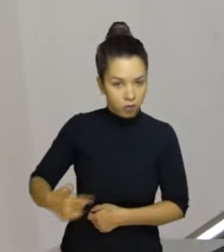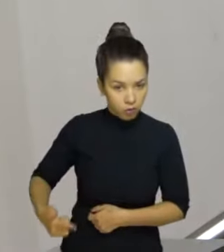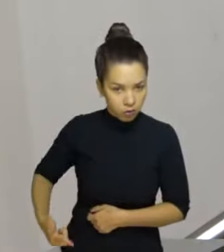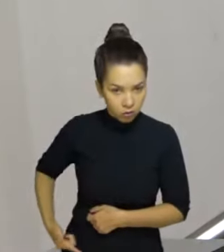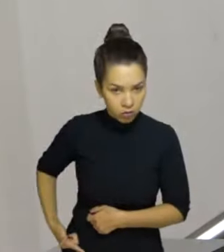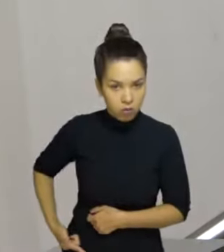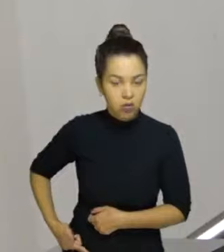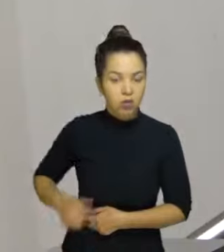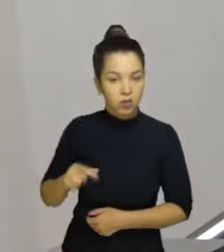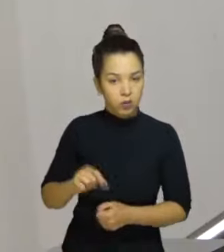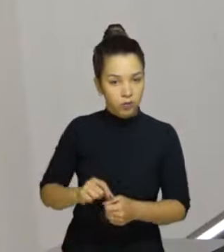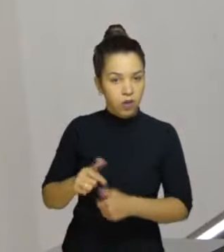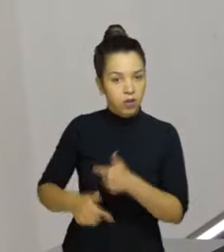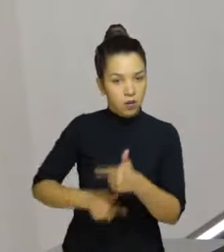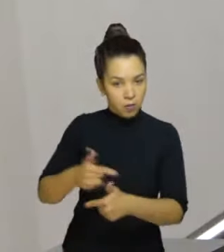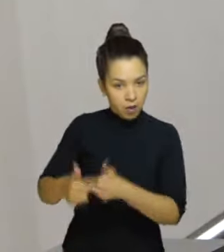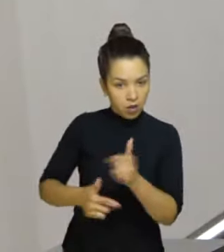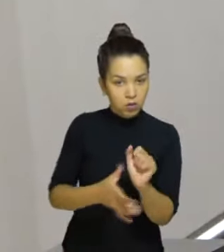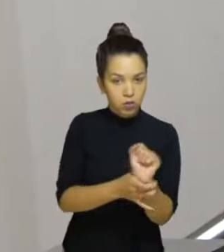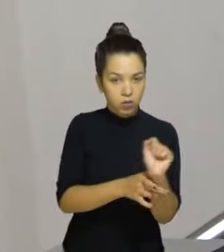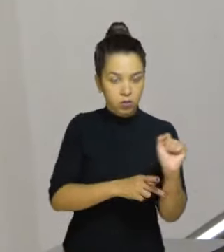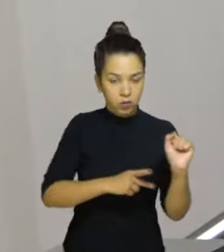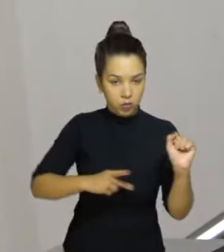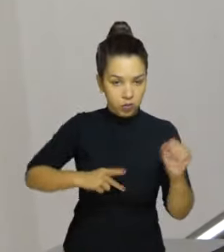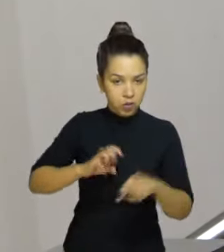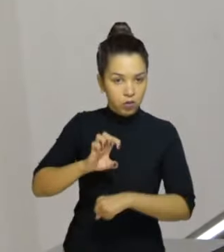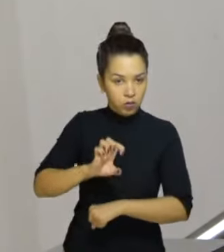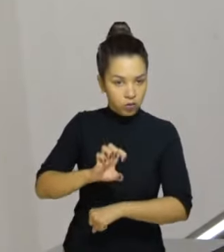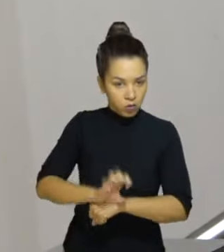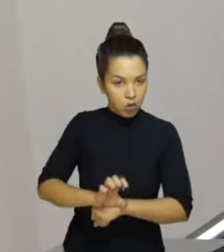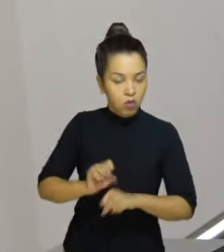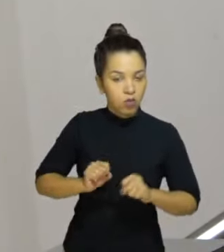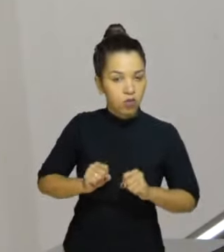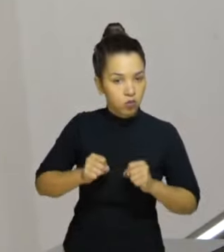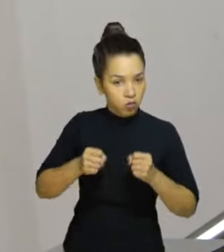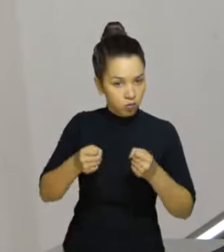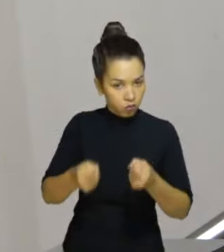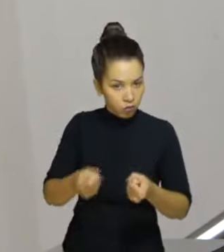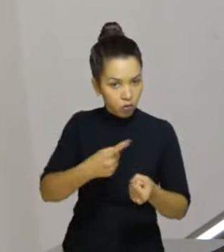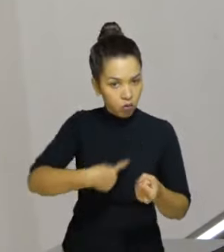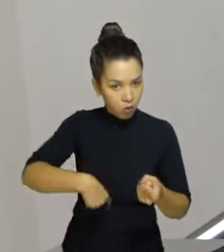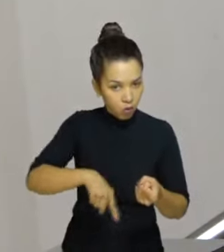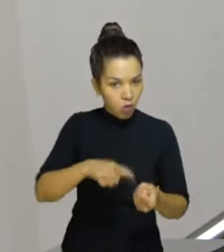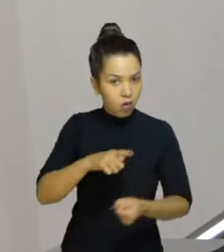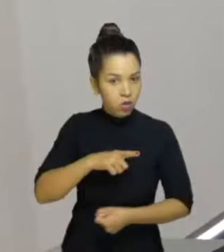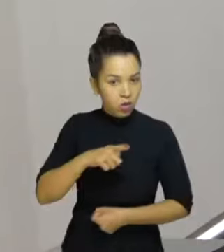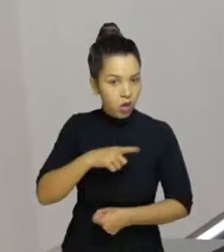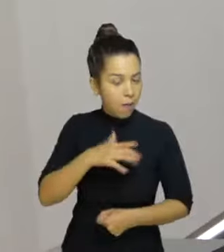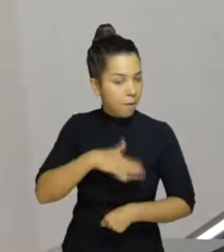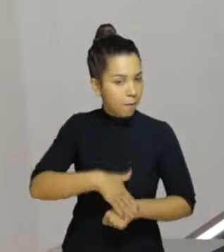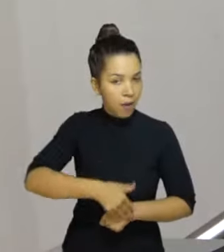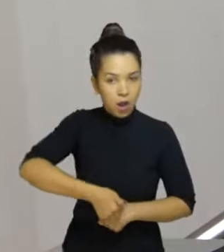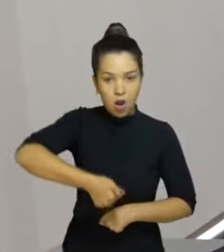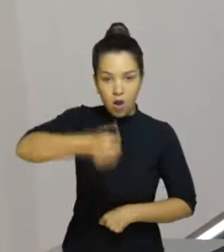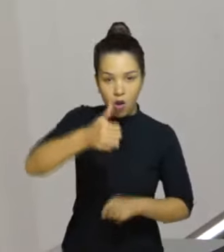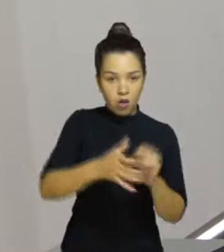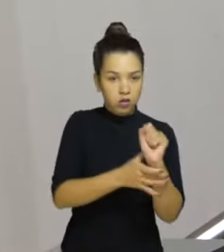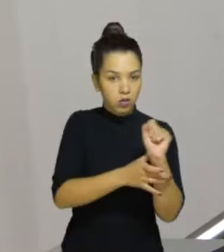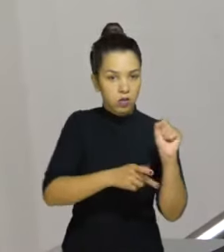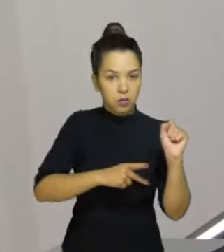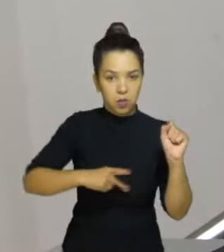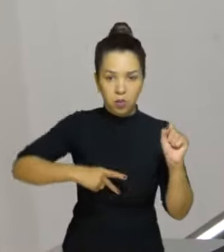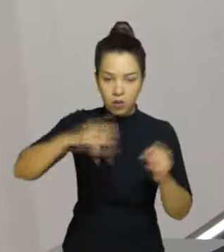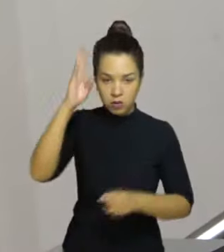feito da segurança pública de Santa Catarina o maior esforço. Nós hoje temos a melhor segurança pública do Brasil, mas